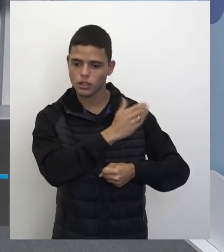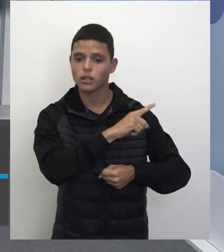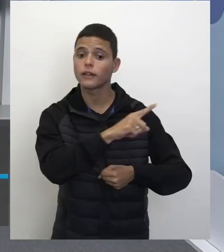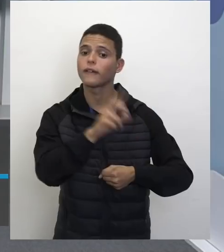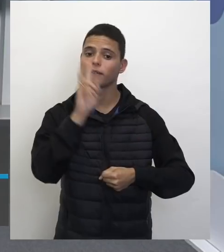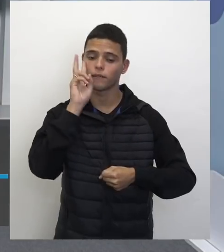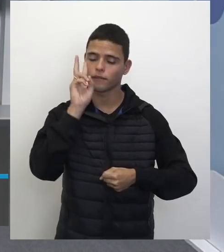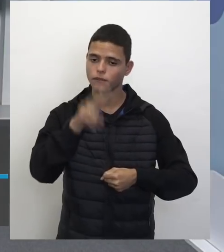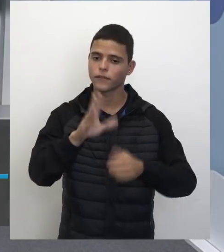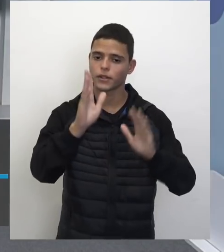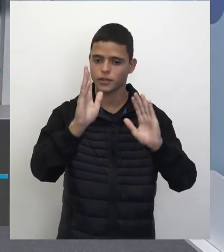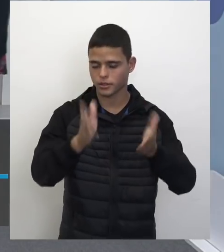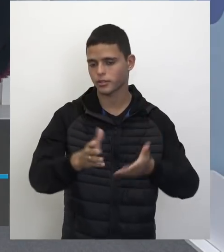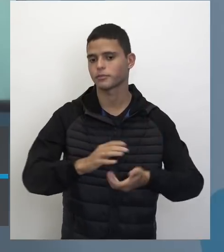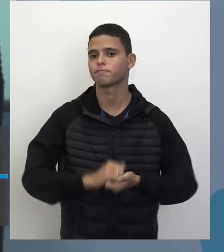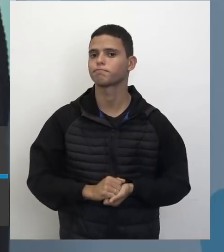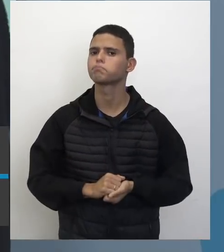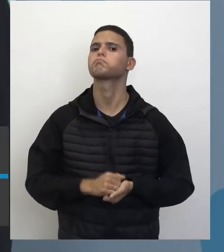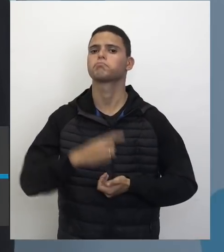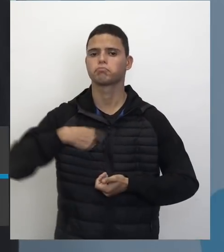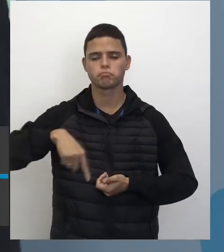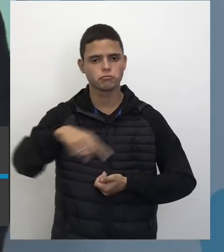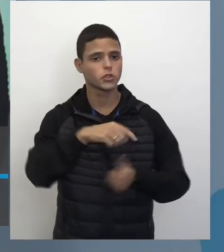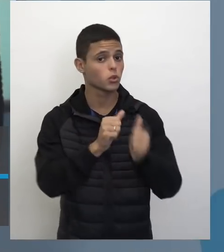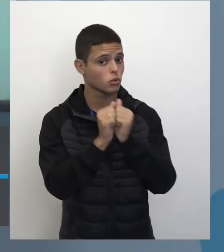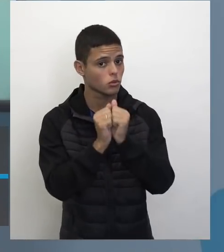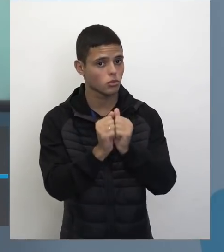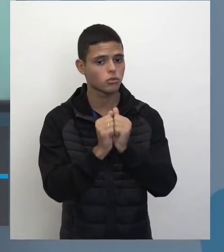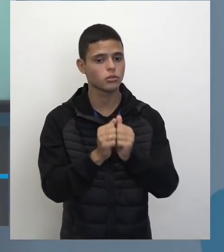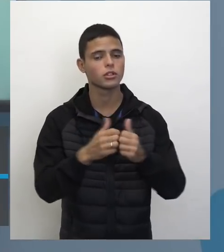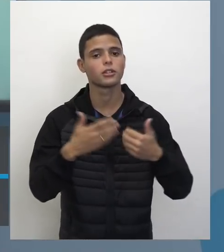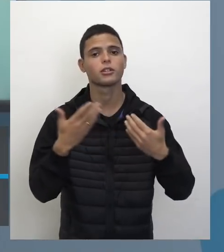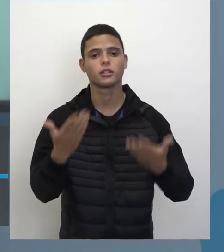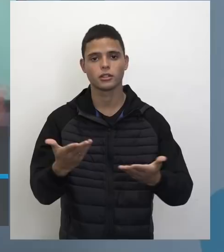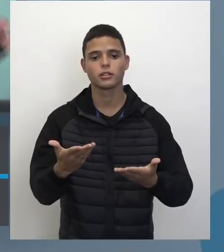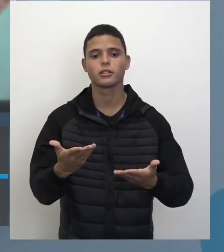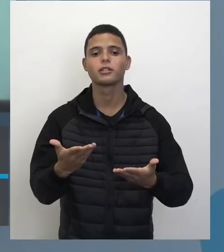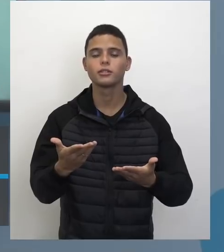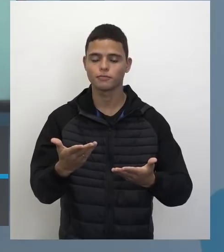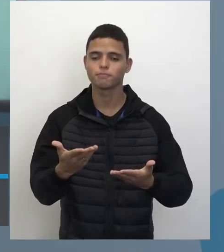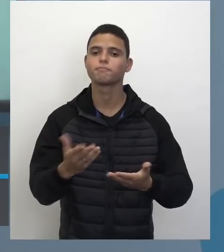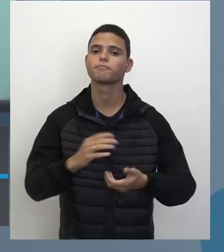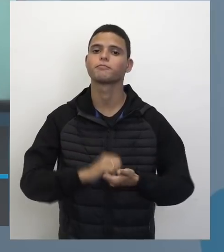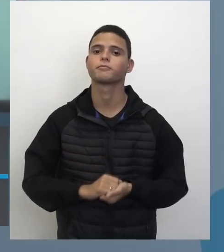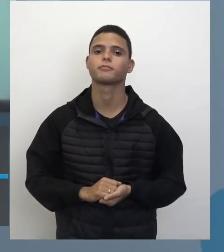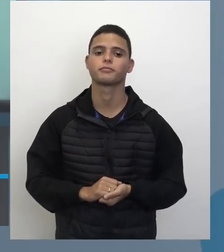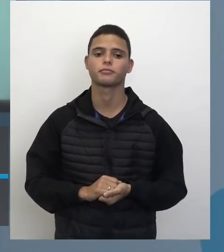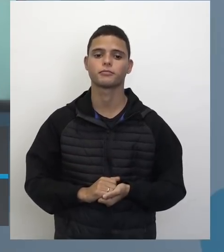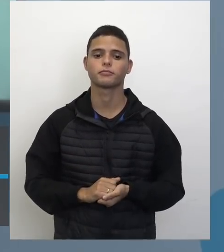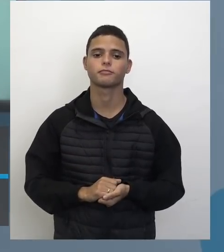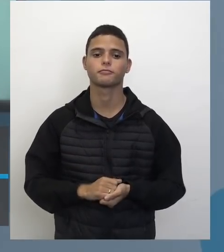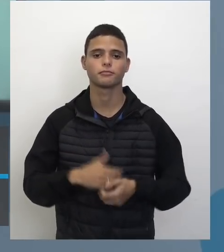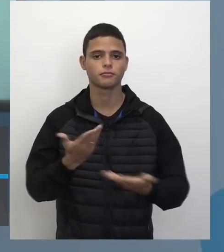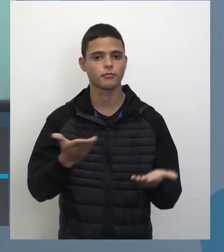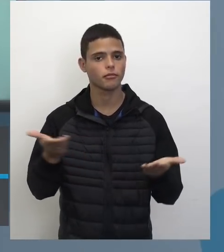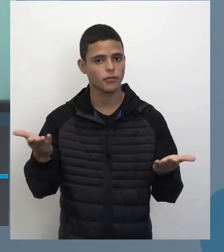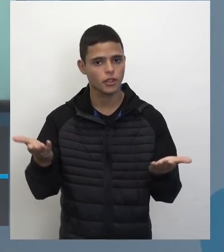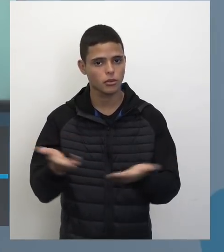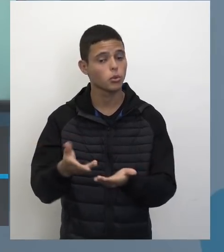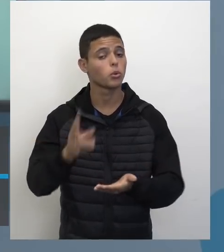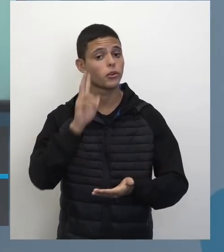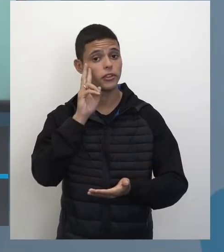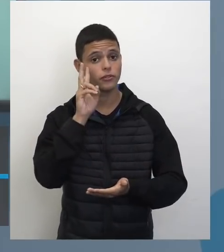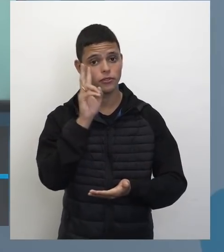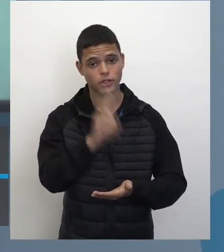lembra? certeza. Eu acho que a gente lembra. A gente tava aqui. Sim. Por sinal, a gente tava aqui. Então, hoje a gente vai ver como